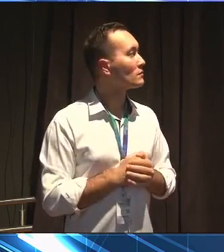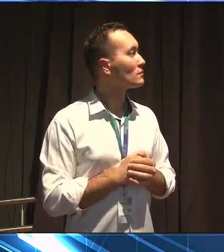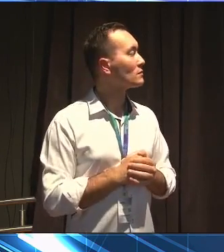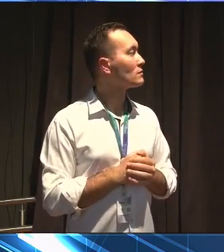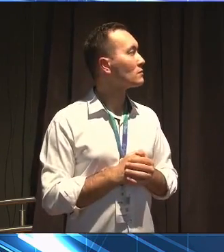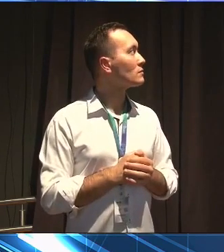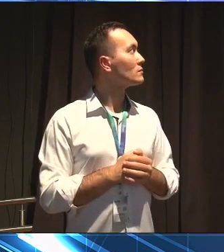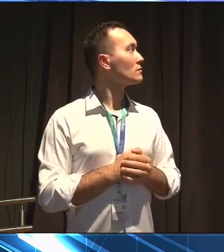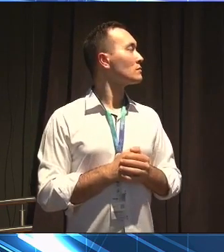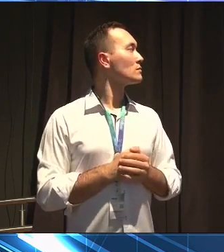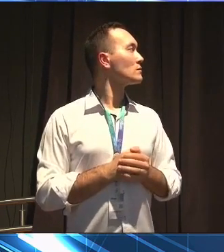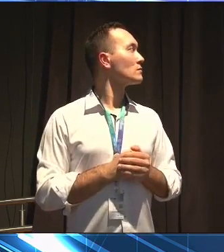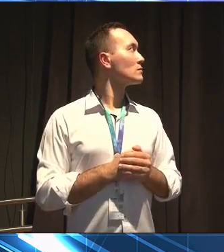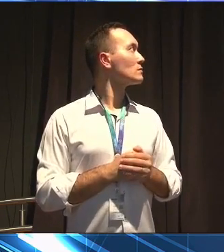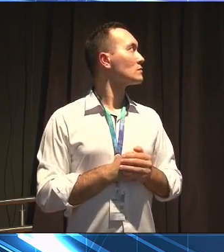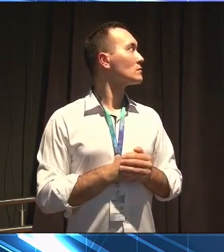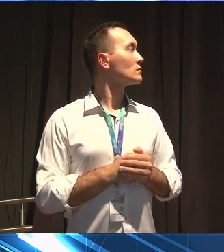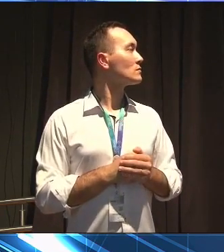com o JWT?